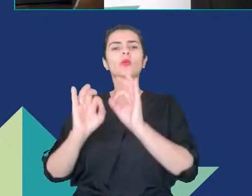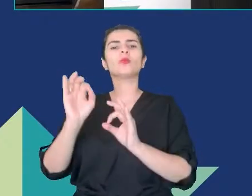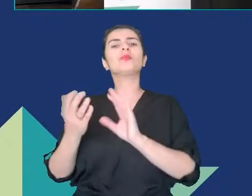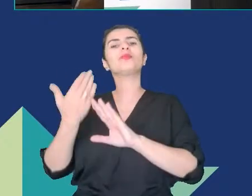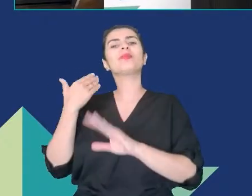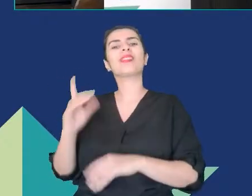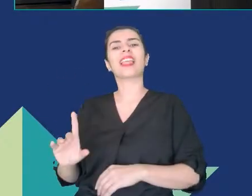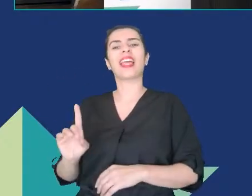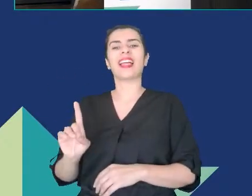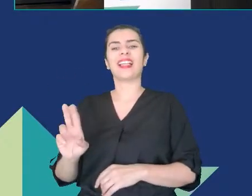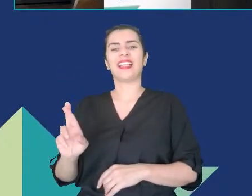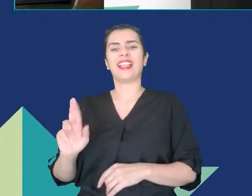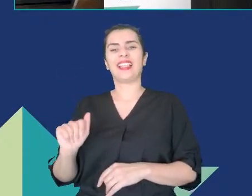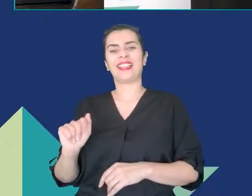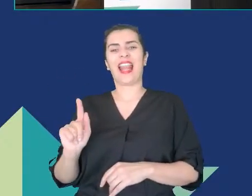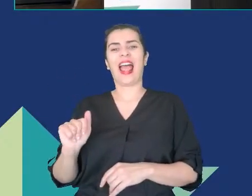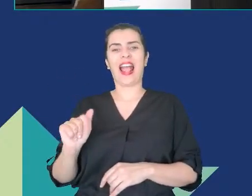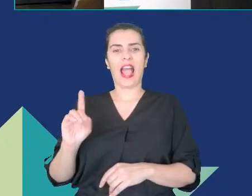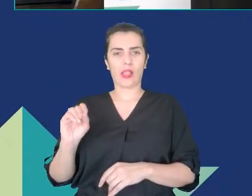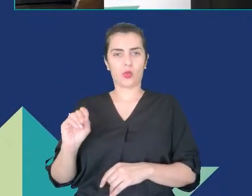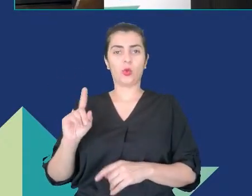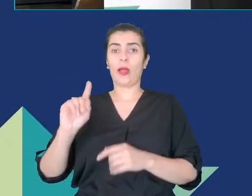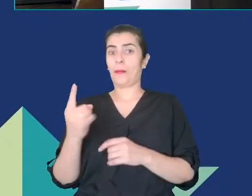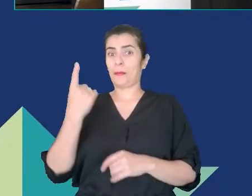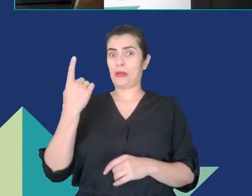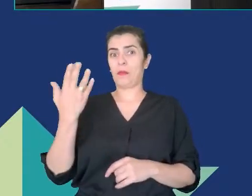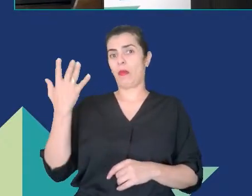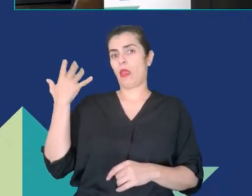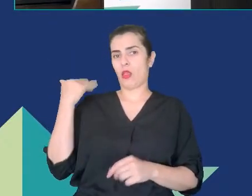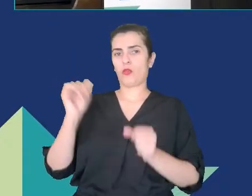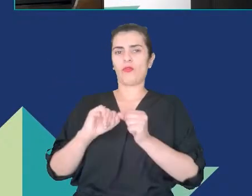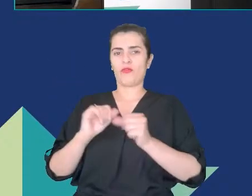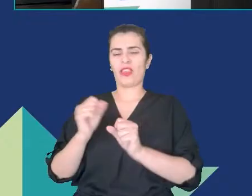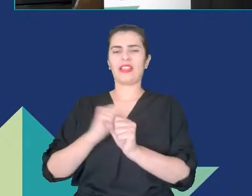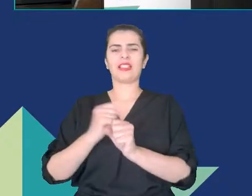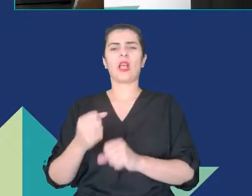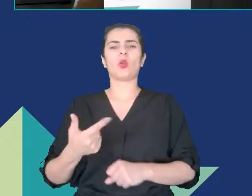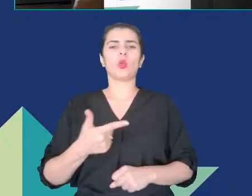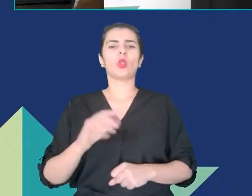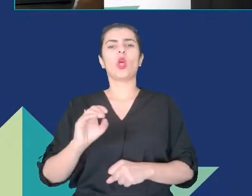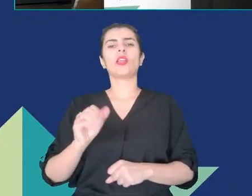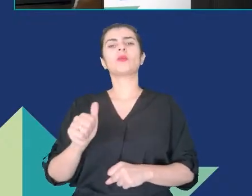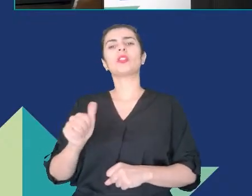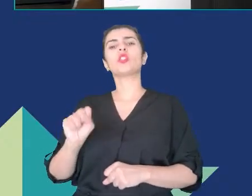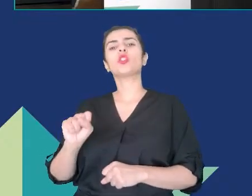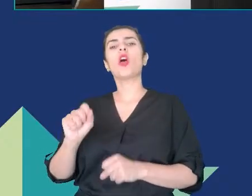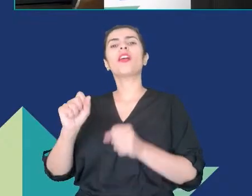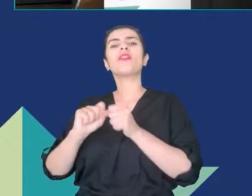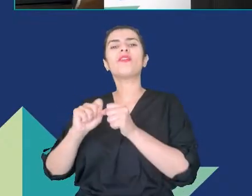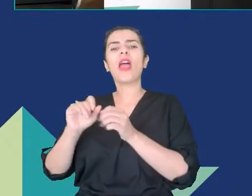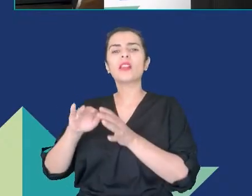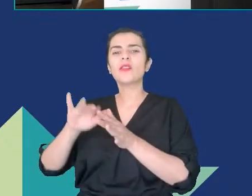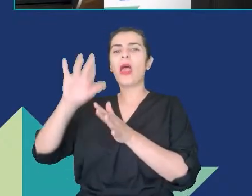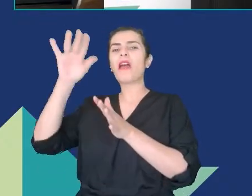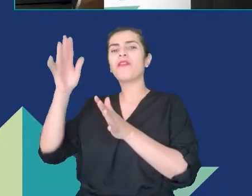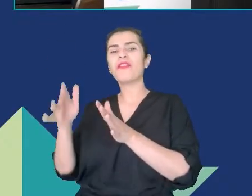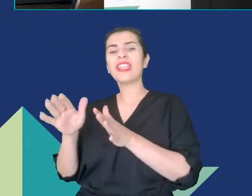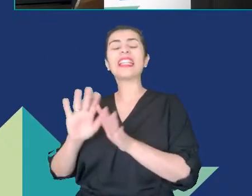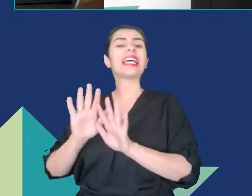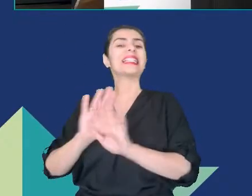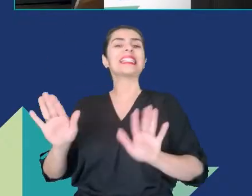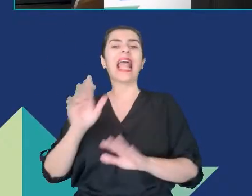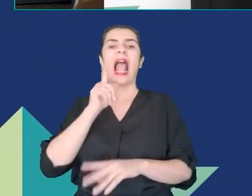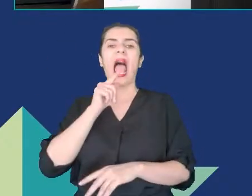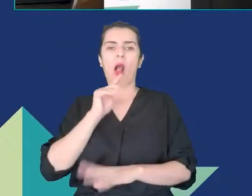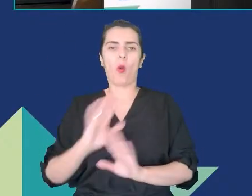PDR Cianita, que foi a nossa primeira operação de pilha com rejeito desaguado. E,